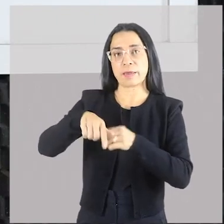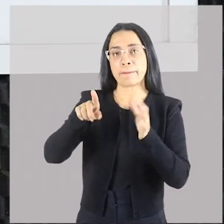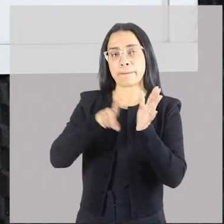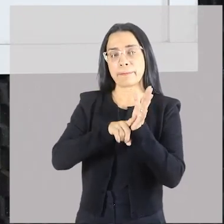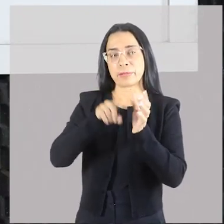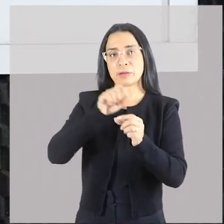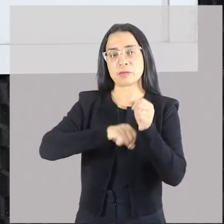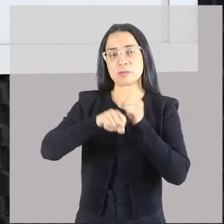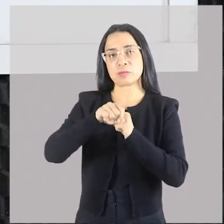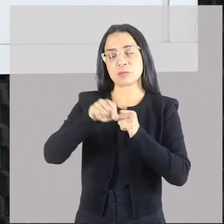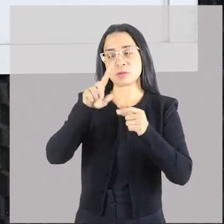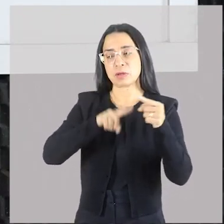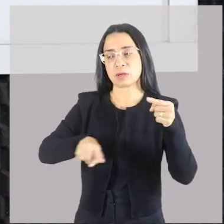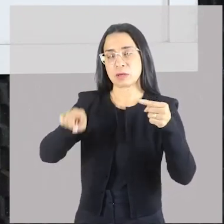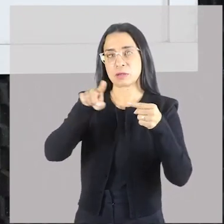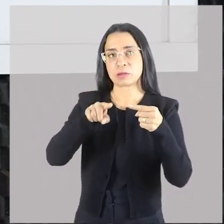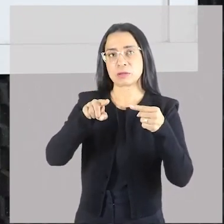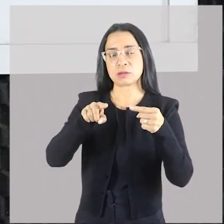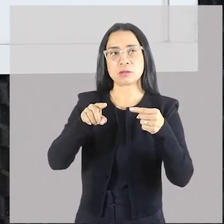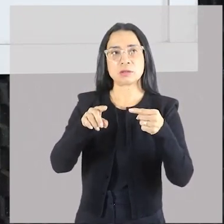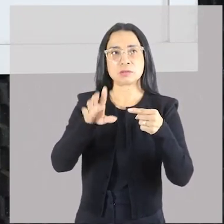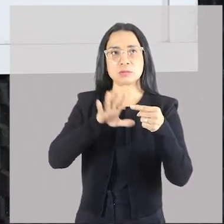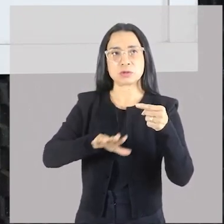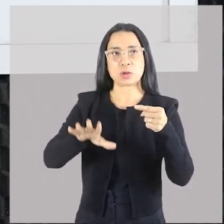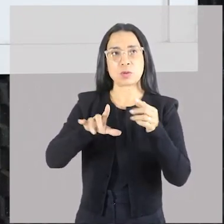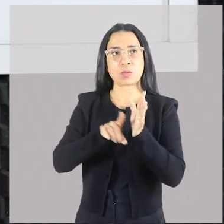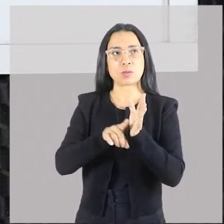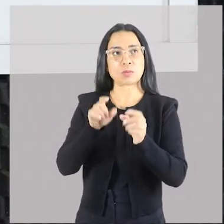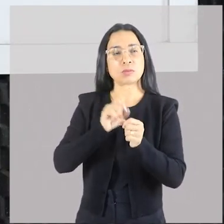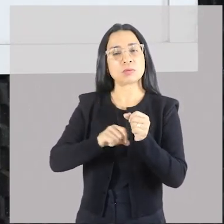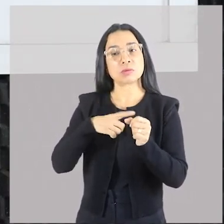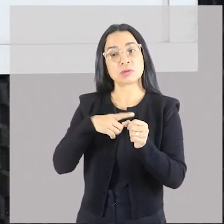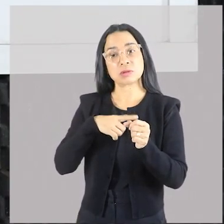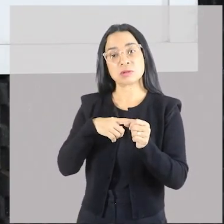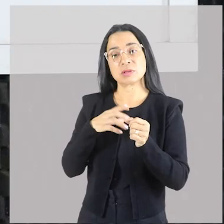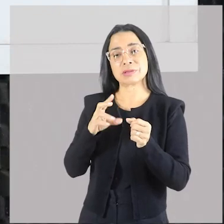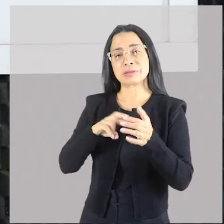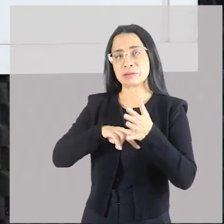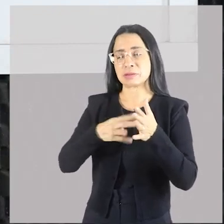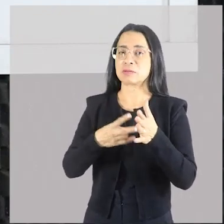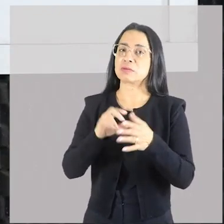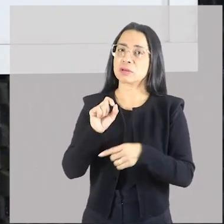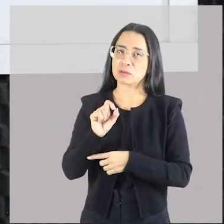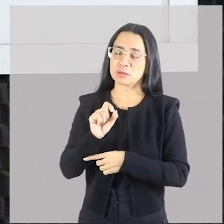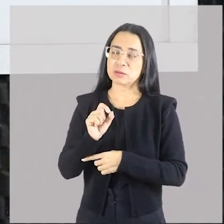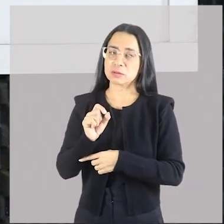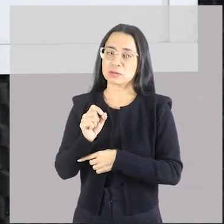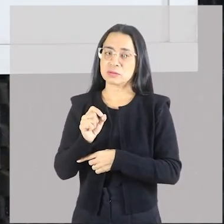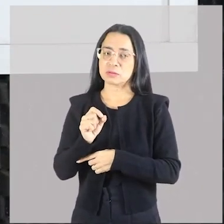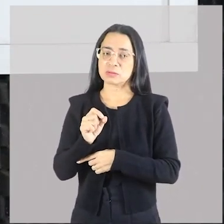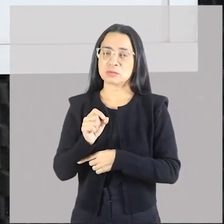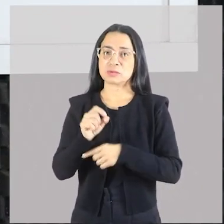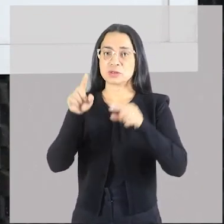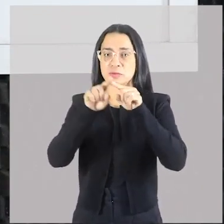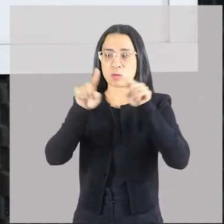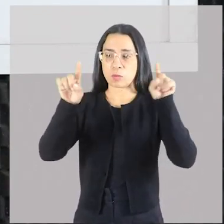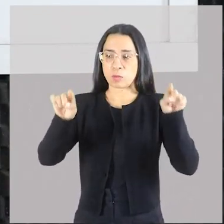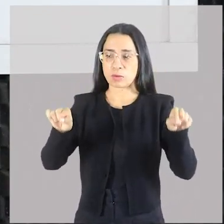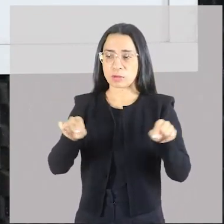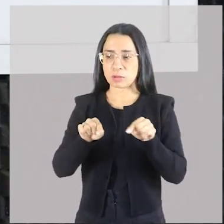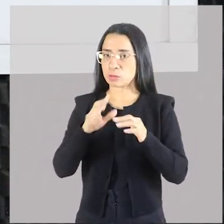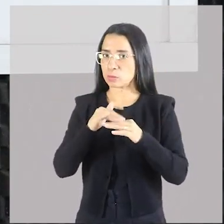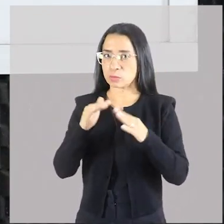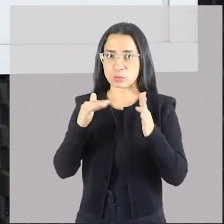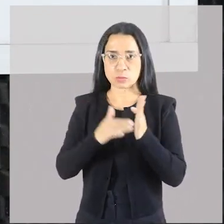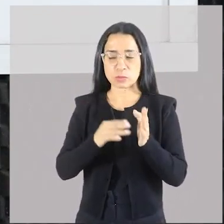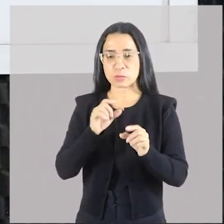círculo. Tem sentido isso? Tem, porque se você tiver o quadrado todinho, se você retirar o círculo,